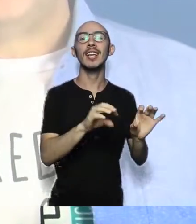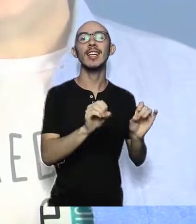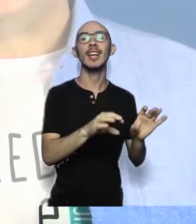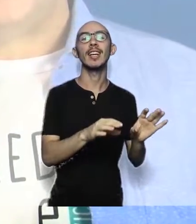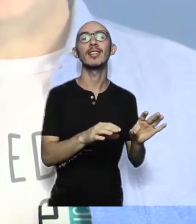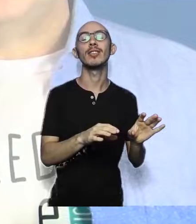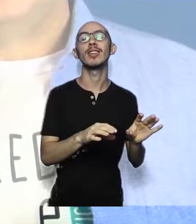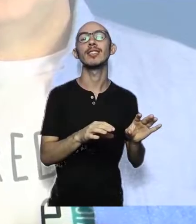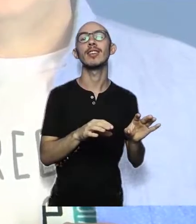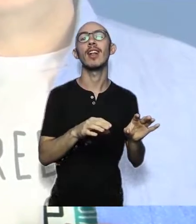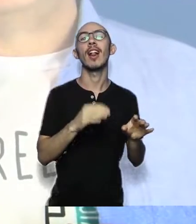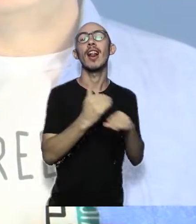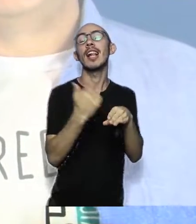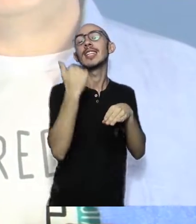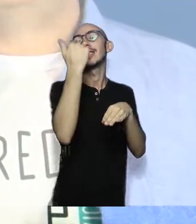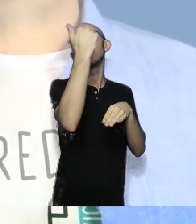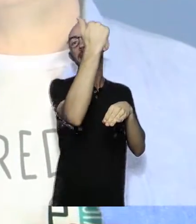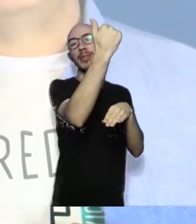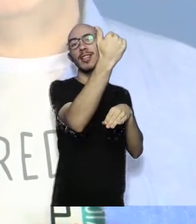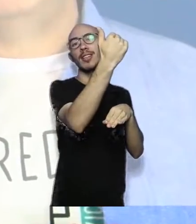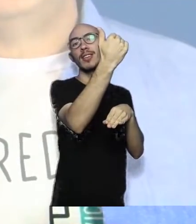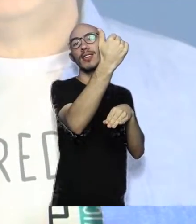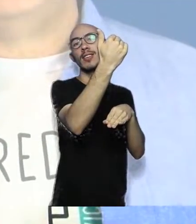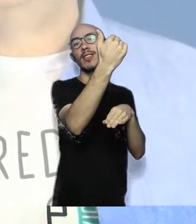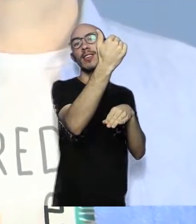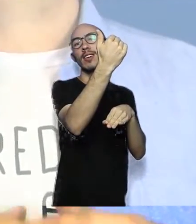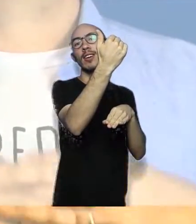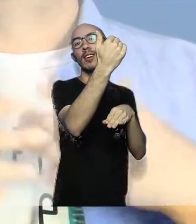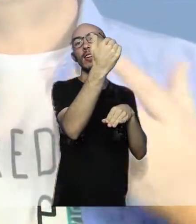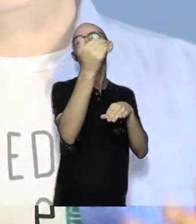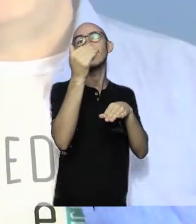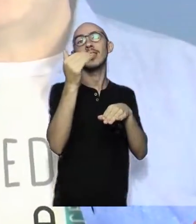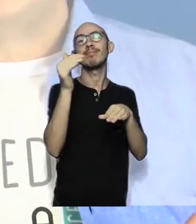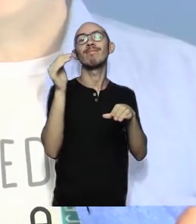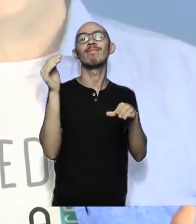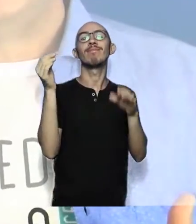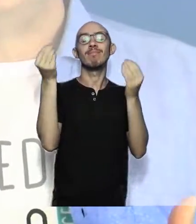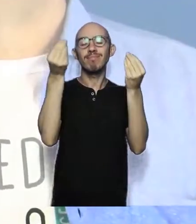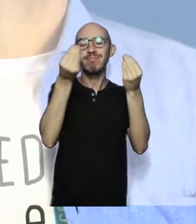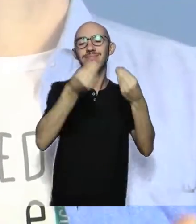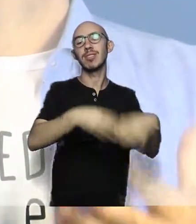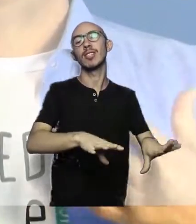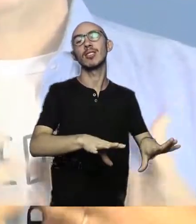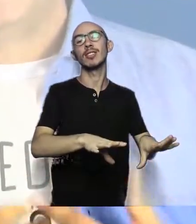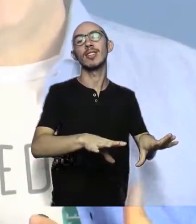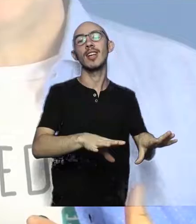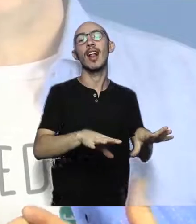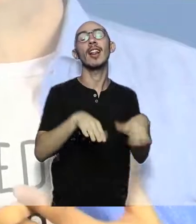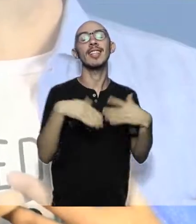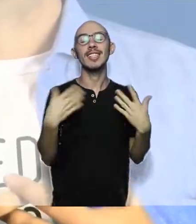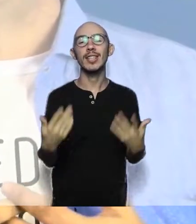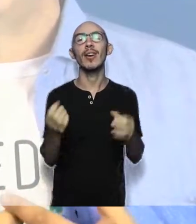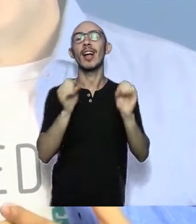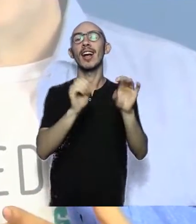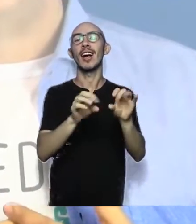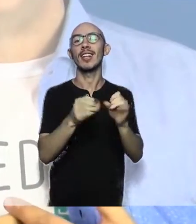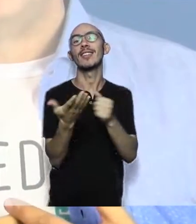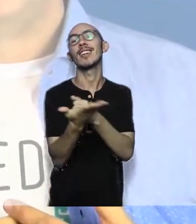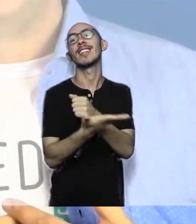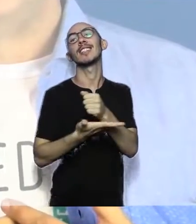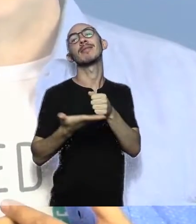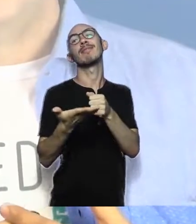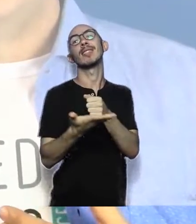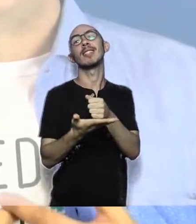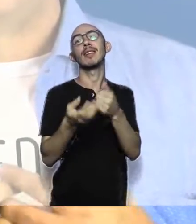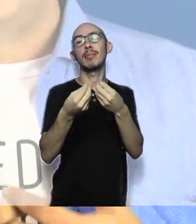mexe no ensino superior, você está deixando de produzir profissionais que vão alimentar e que serão os professores do